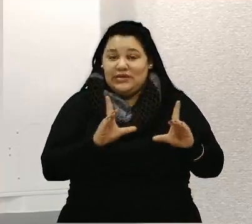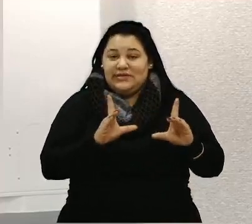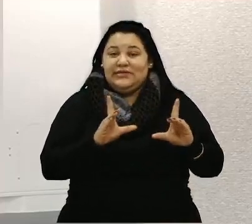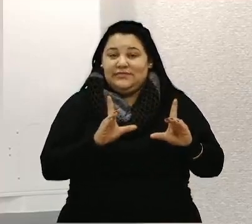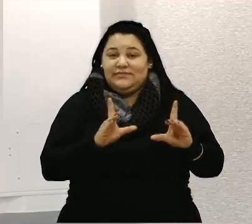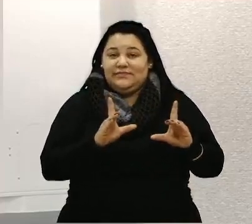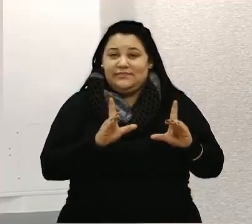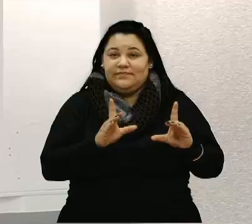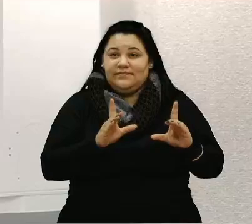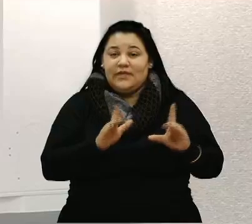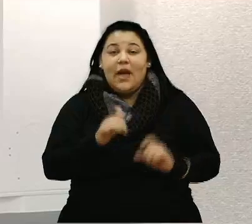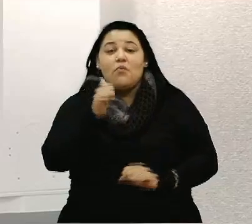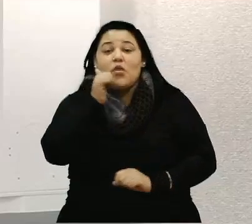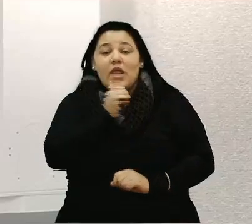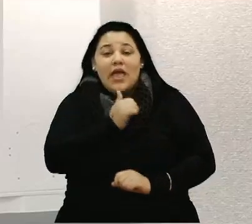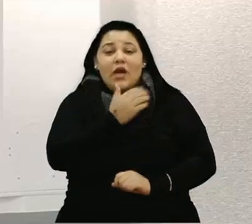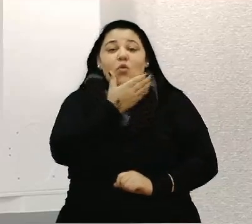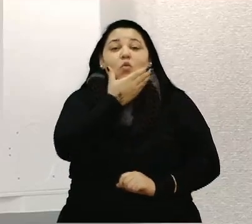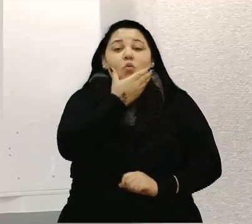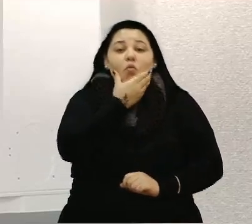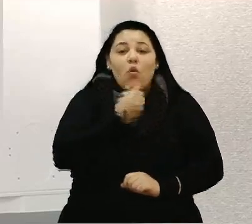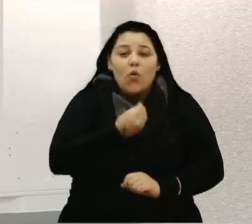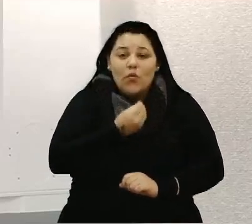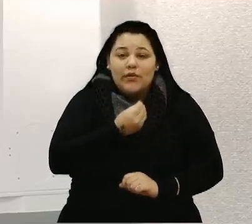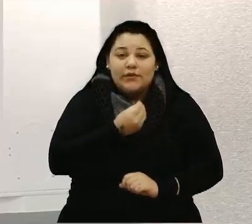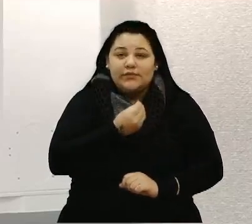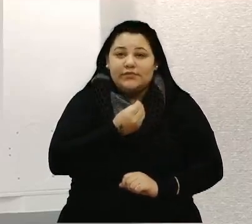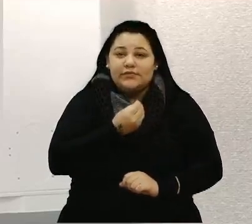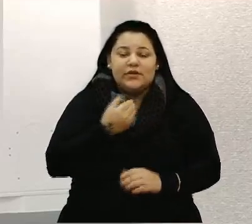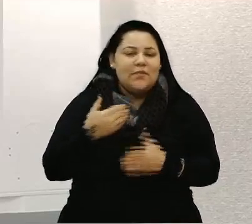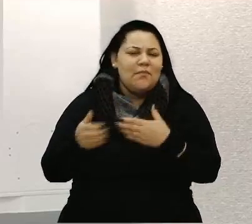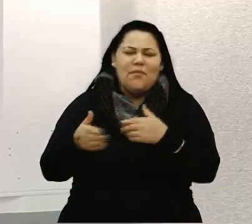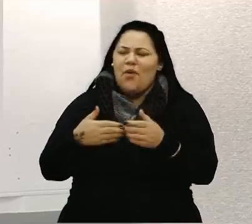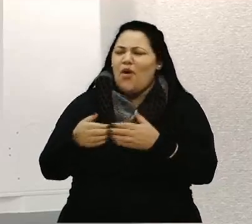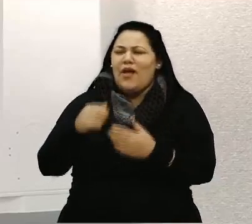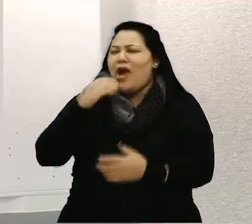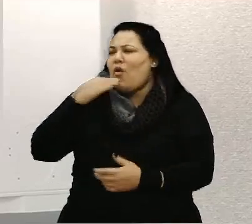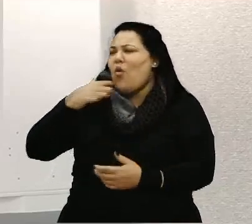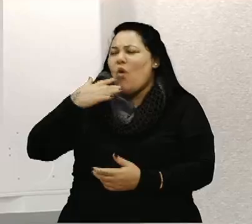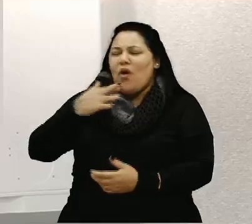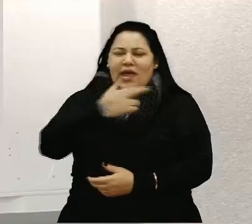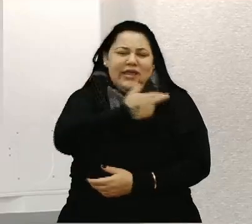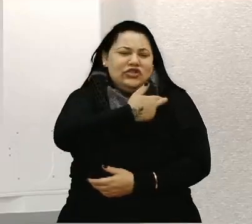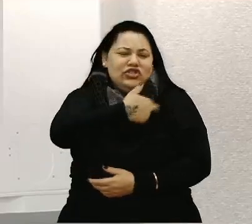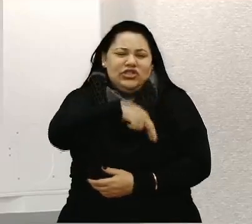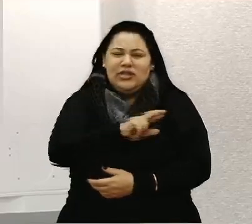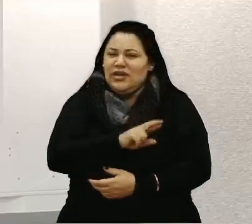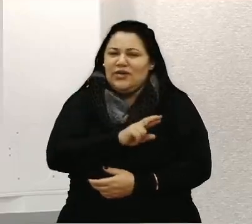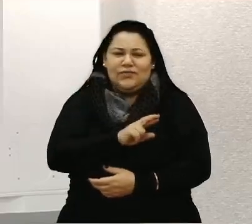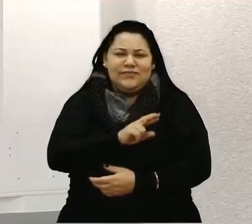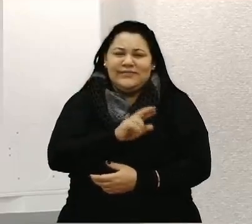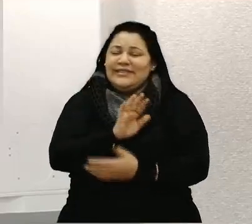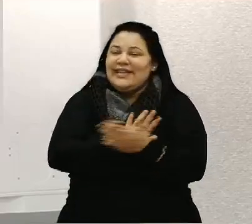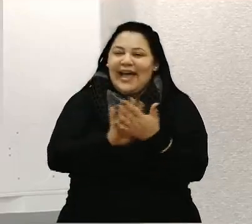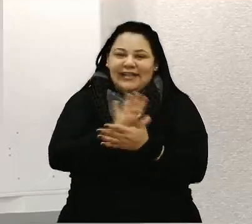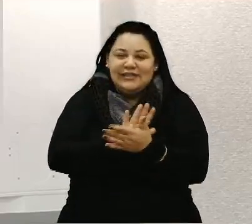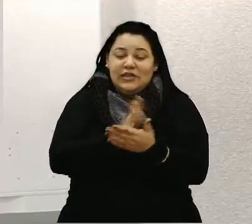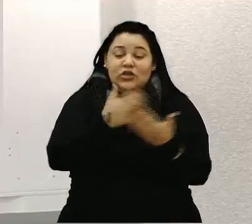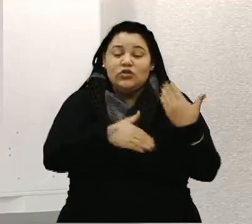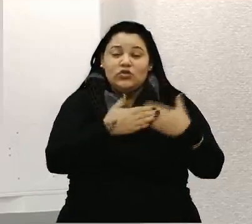quando a mulher e o homem, não importa a raça, cor ou credo, todos têm o mesmo direito e o mesmo